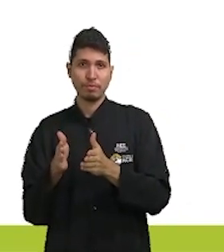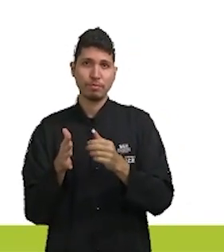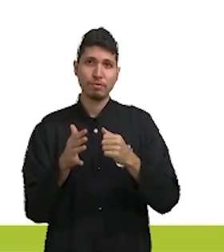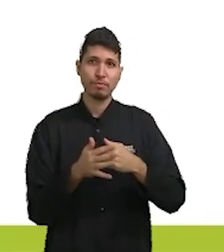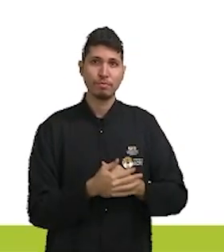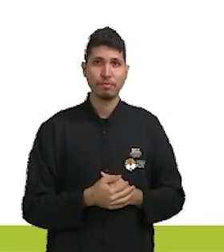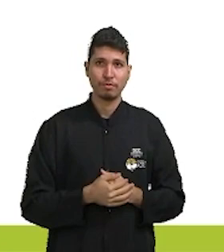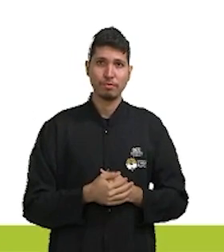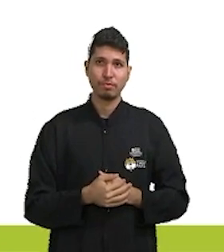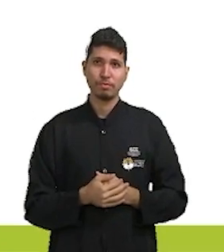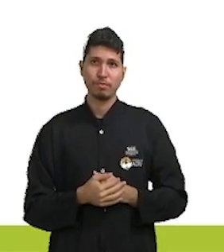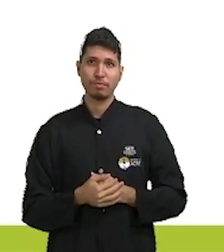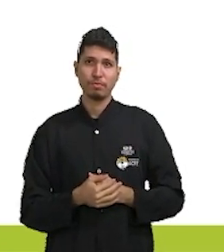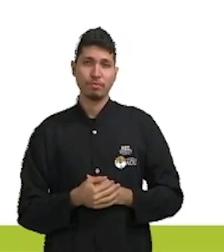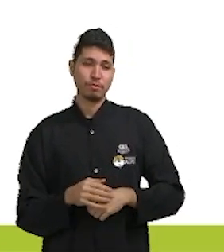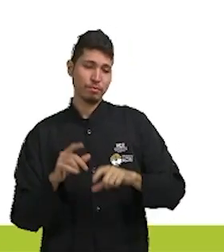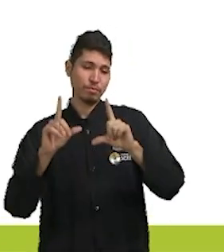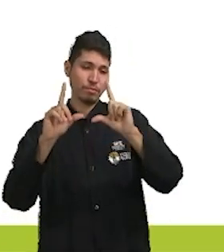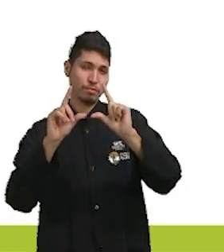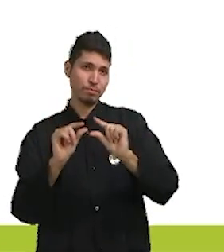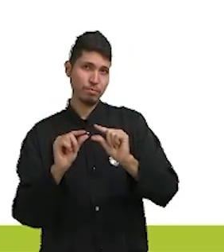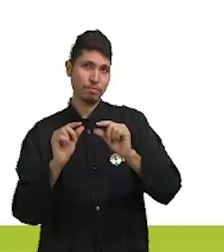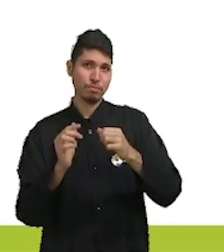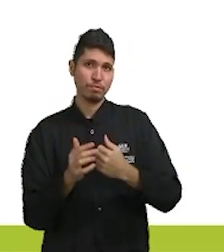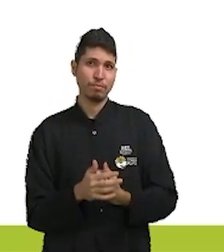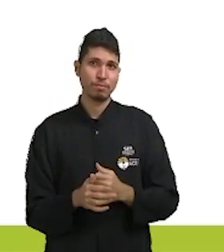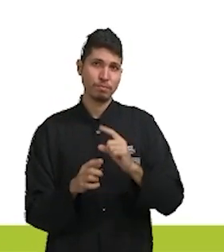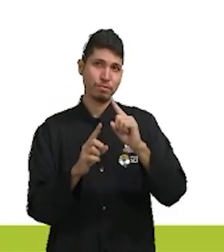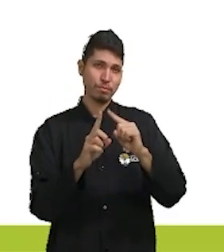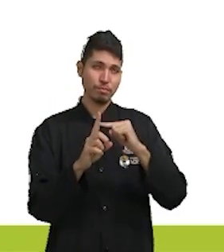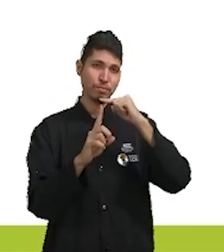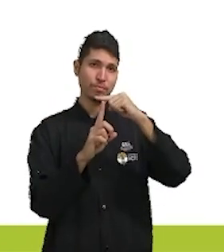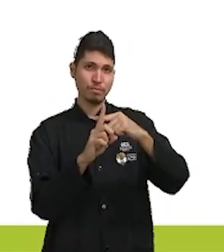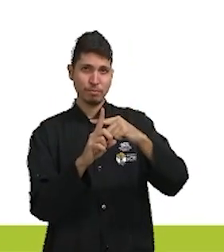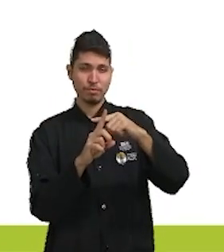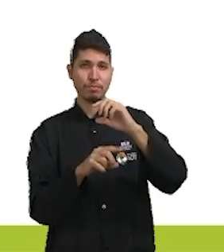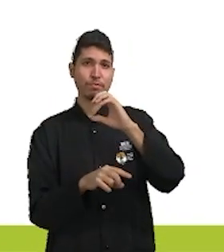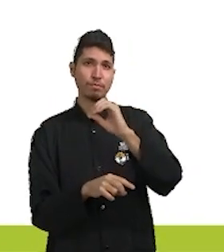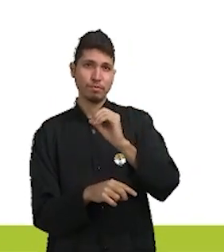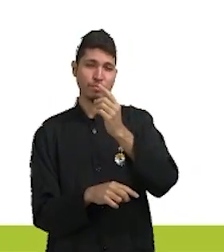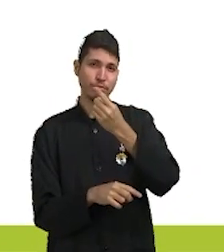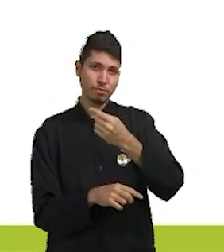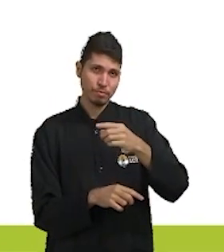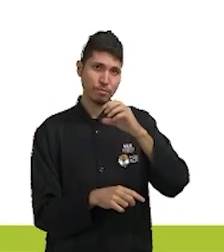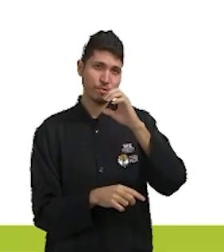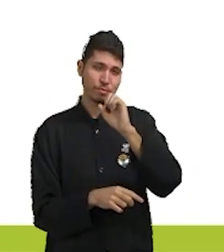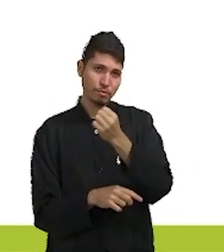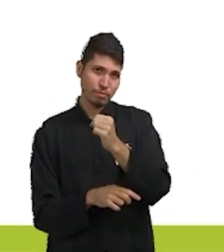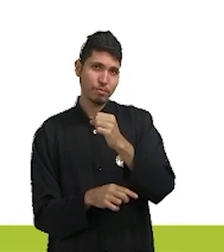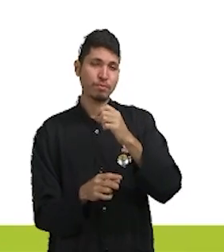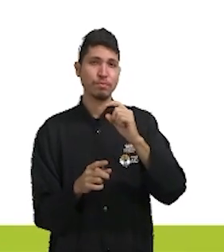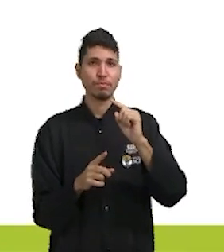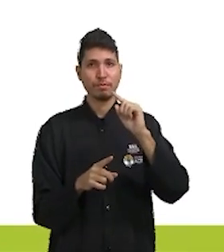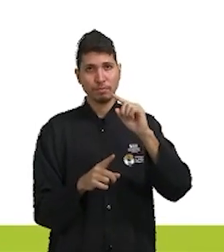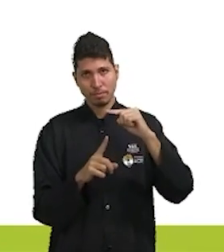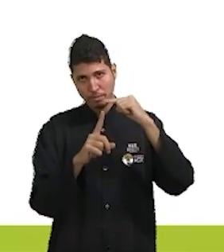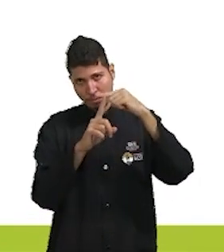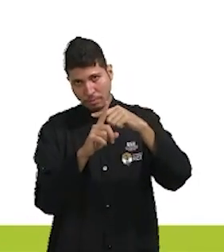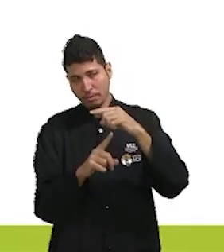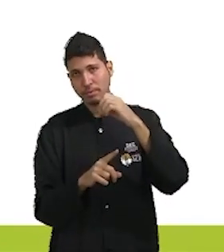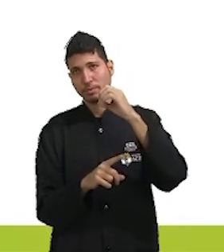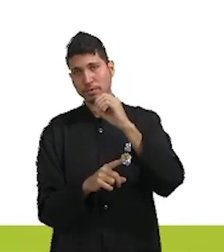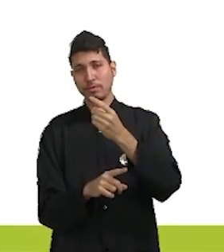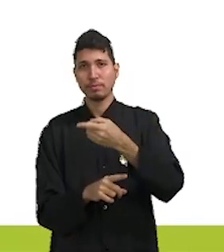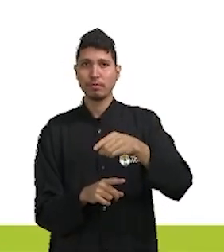de potencial, ó, mais 0,8, mais 0,34 e